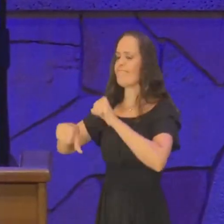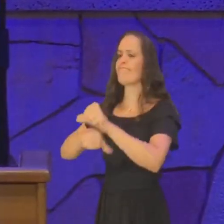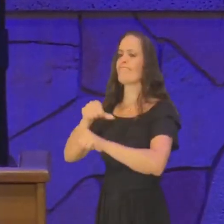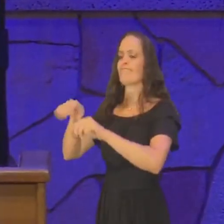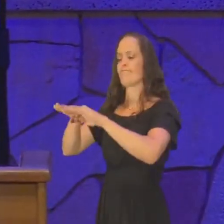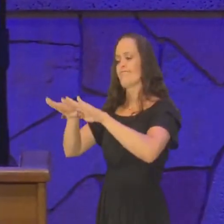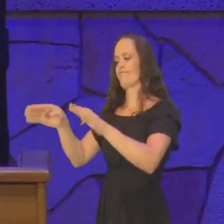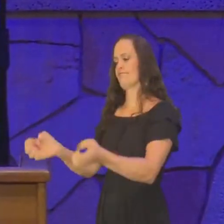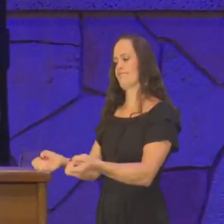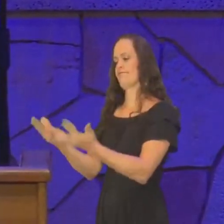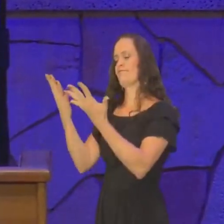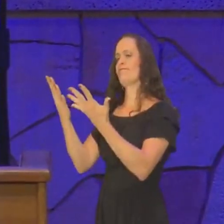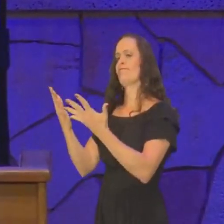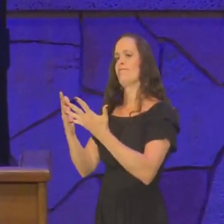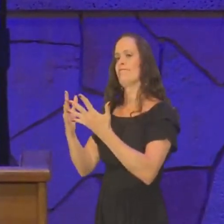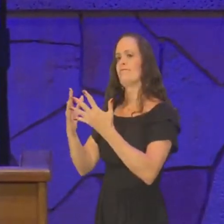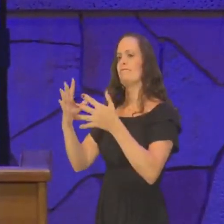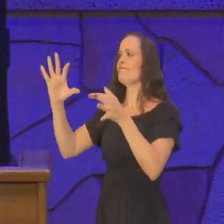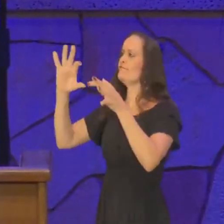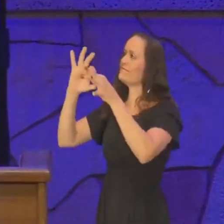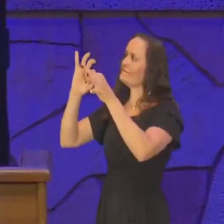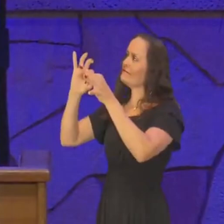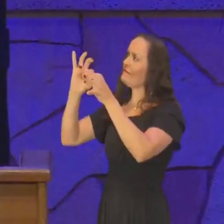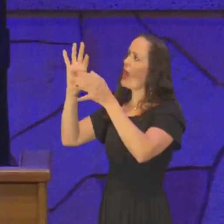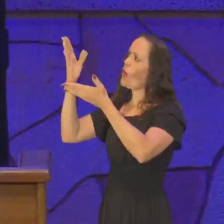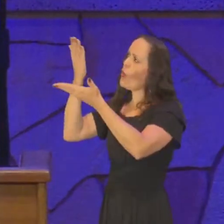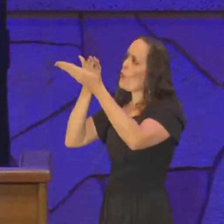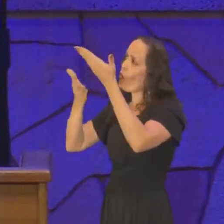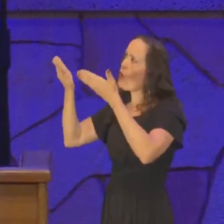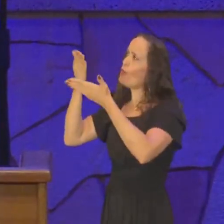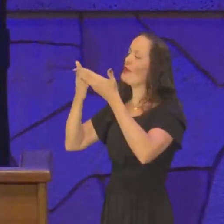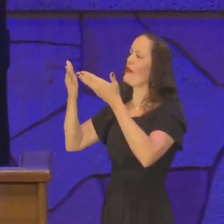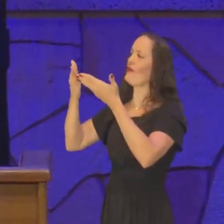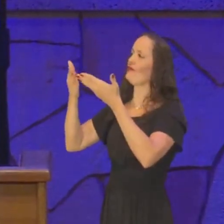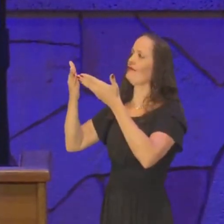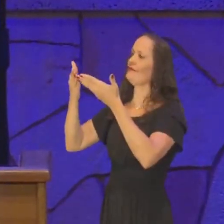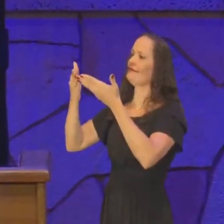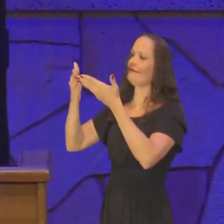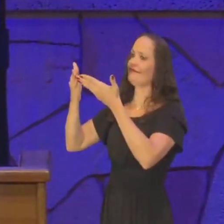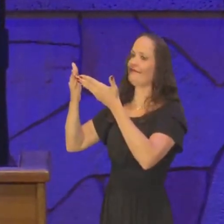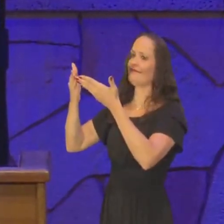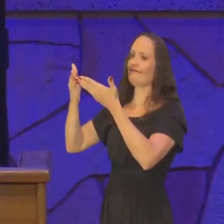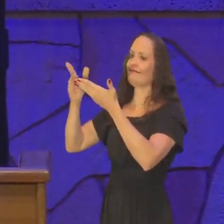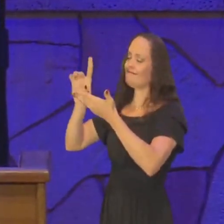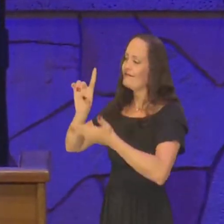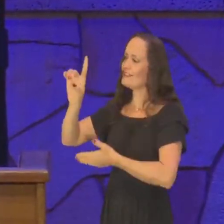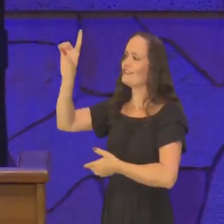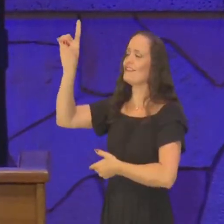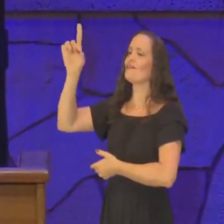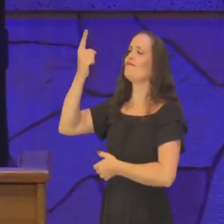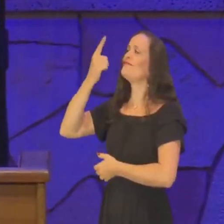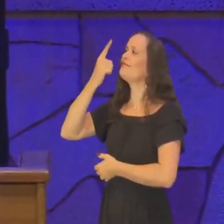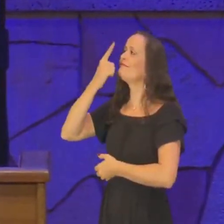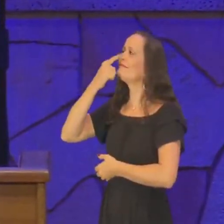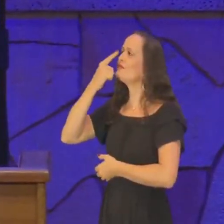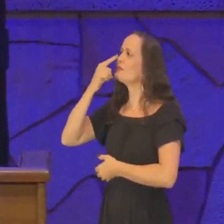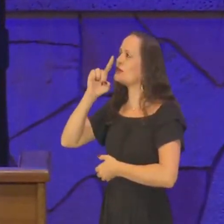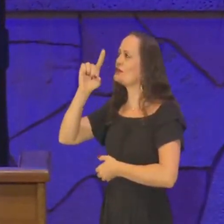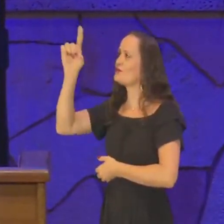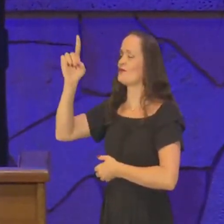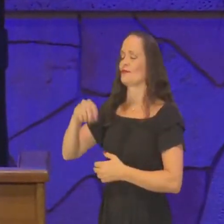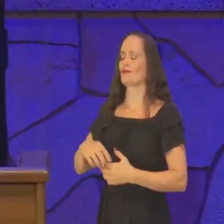altar da comunhão, o altar da adoração, o altar da intimidade.